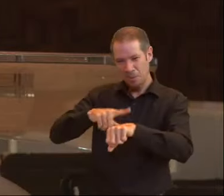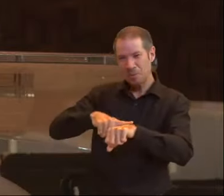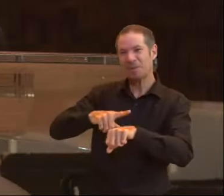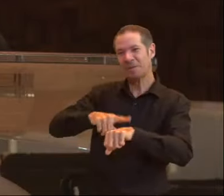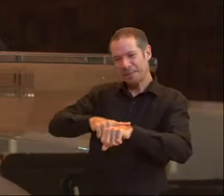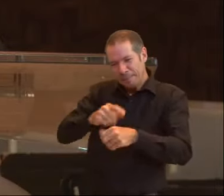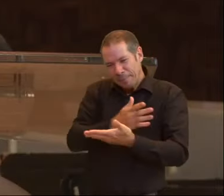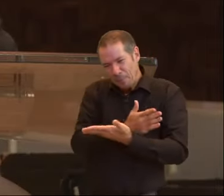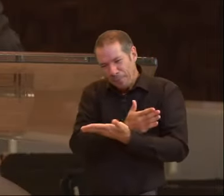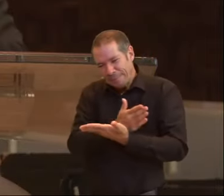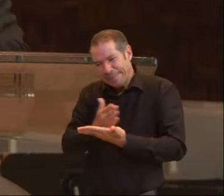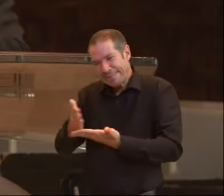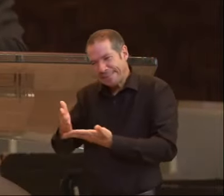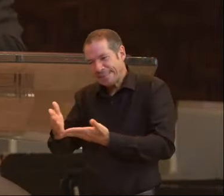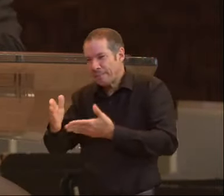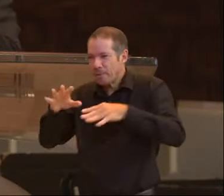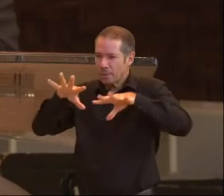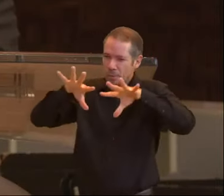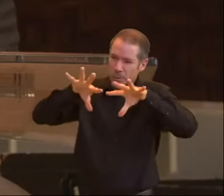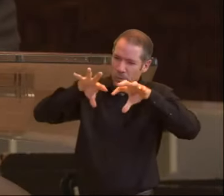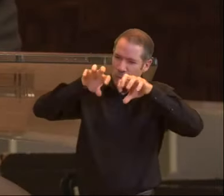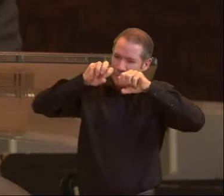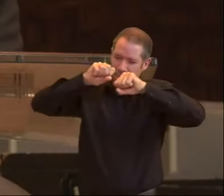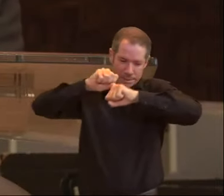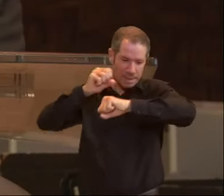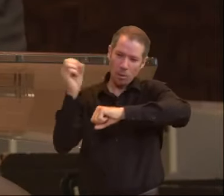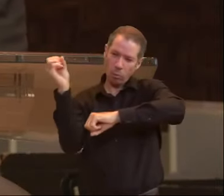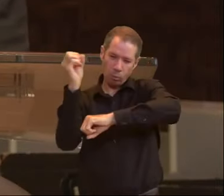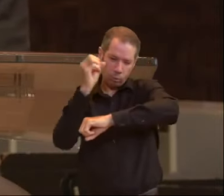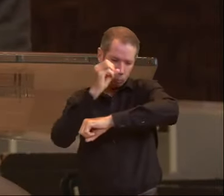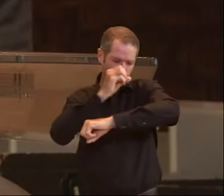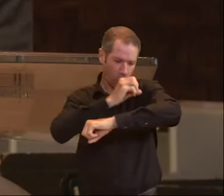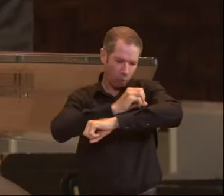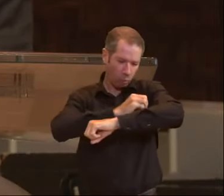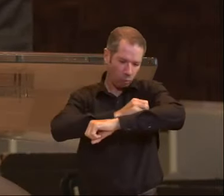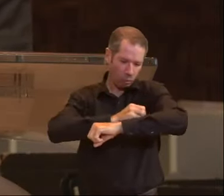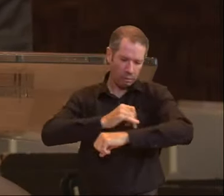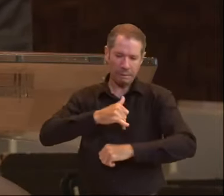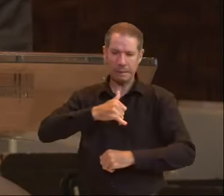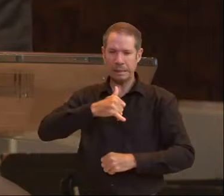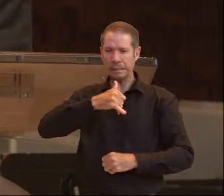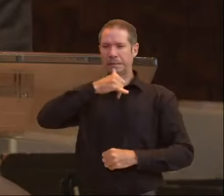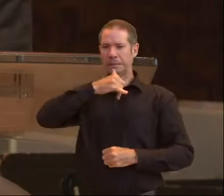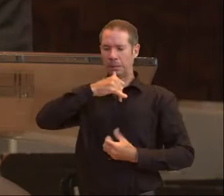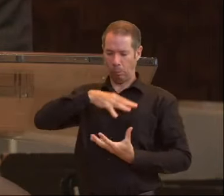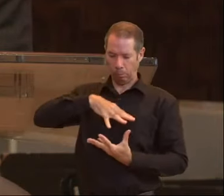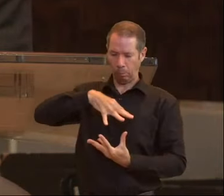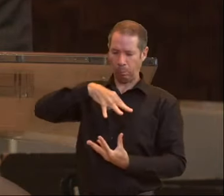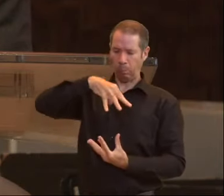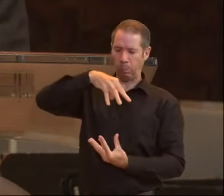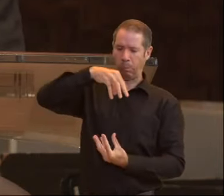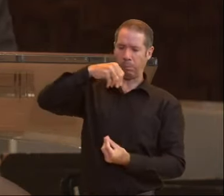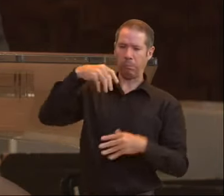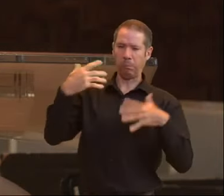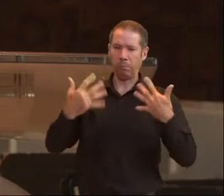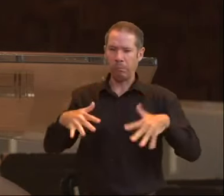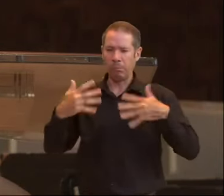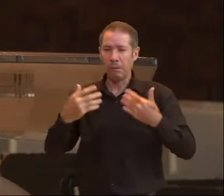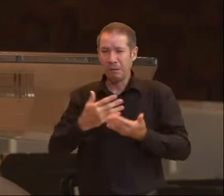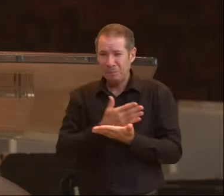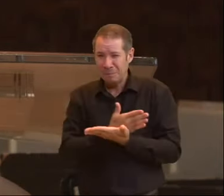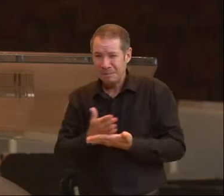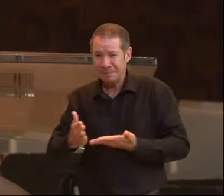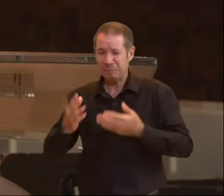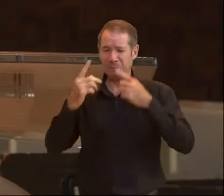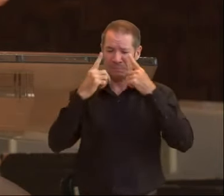quando começava a escurecer, era uma tristeza na minha alma que os irmãos não imaginam. Eu começava a